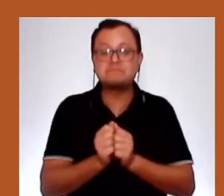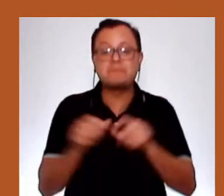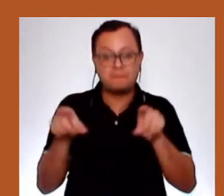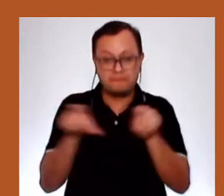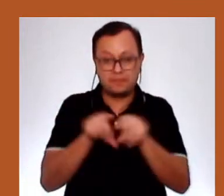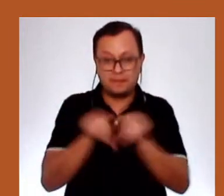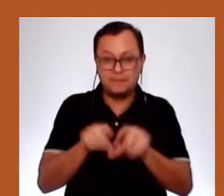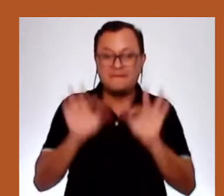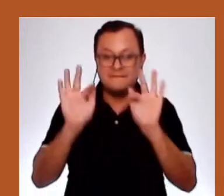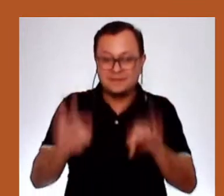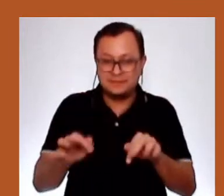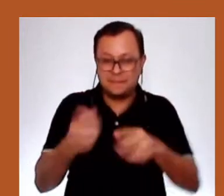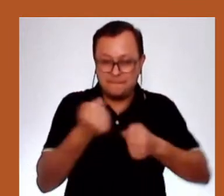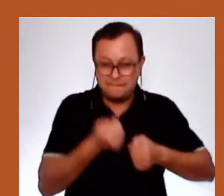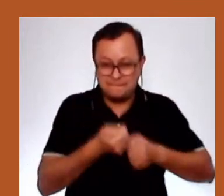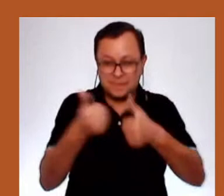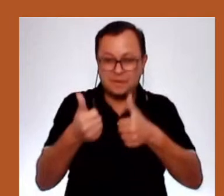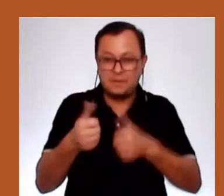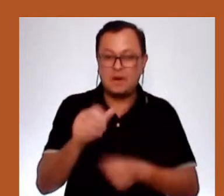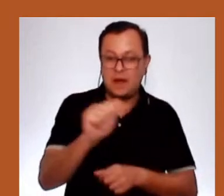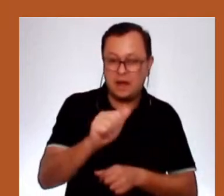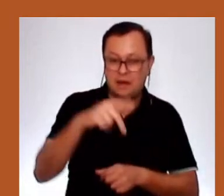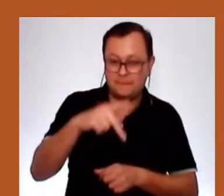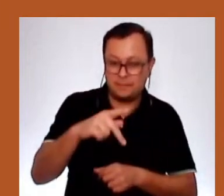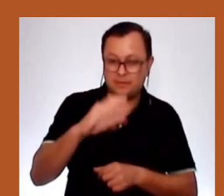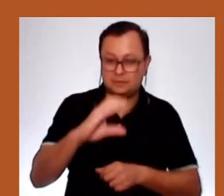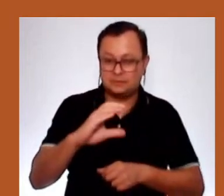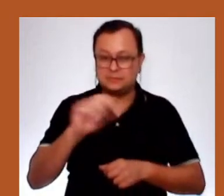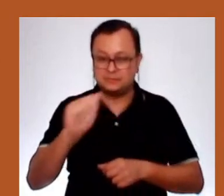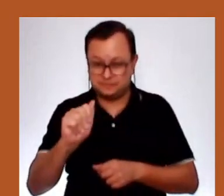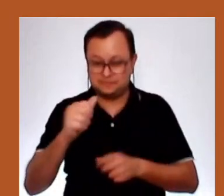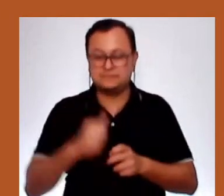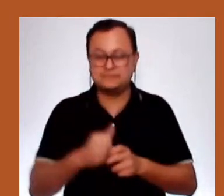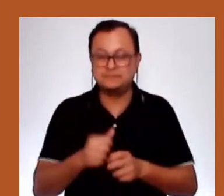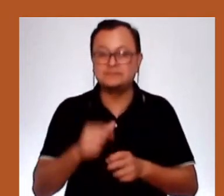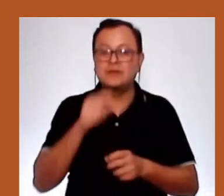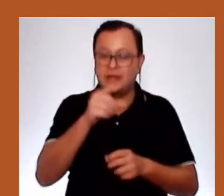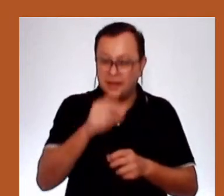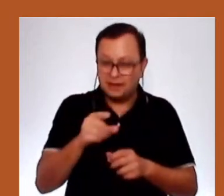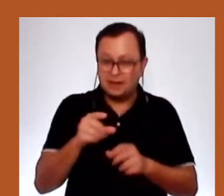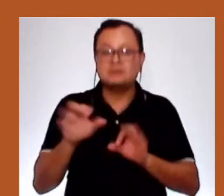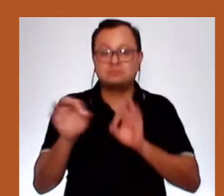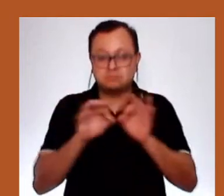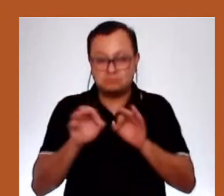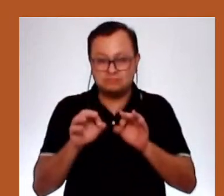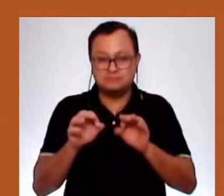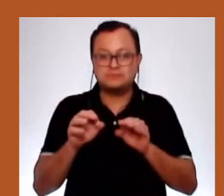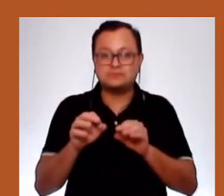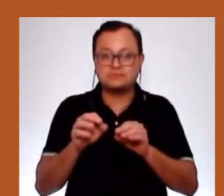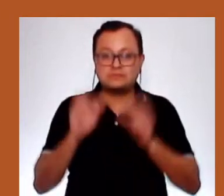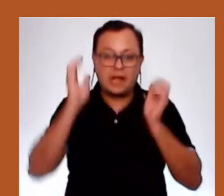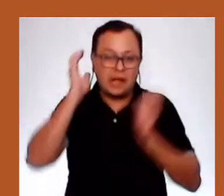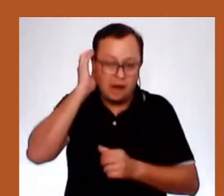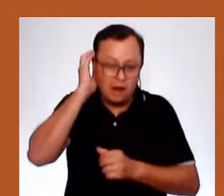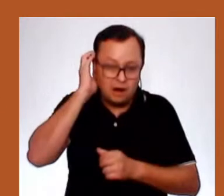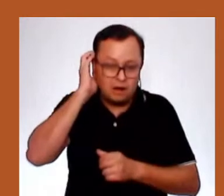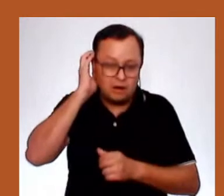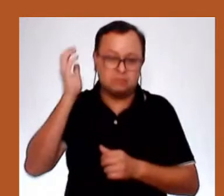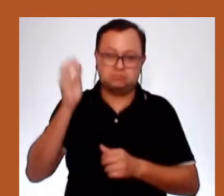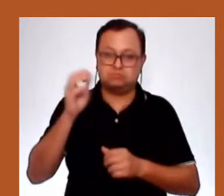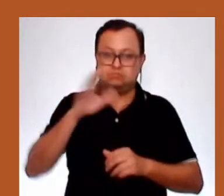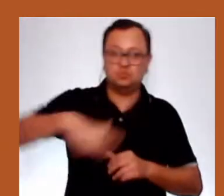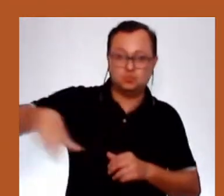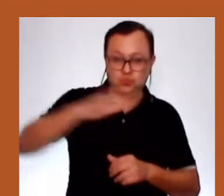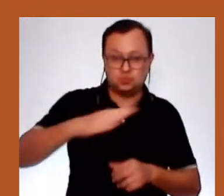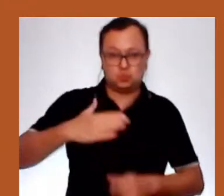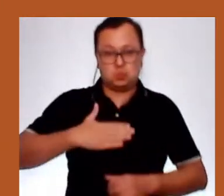finalista no prêmio da APCA. No mesmo ano, o Finitude foi eleito um dos 12 podcasts favoritos da Apple. Juliana também